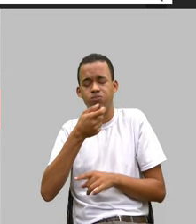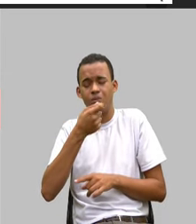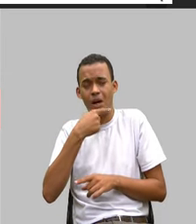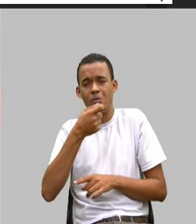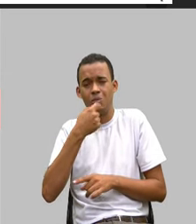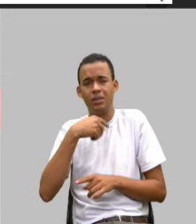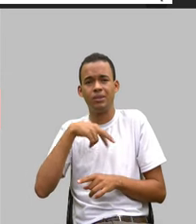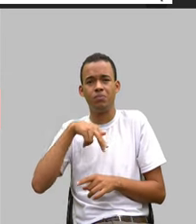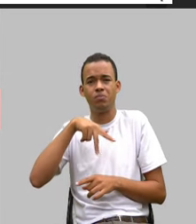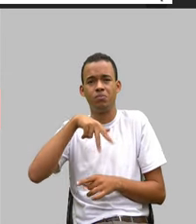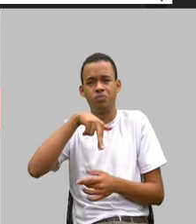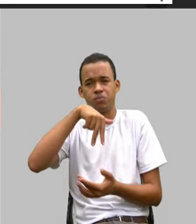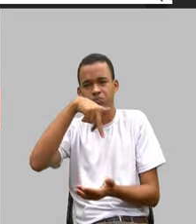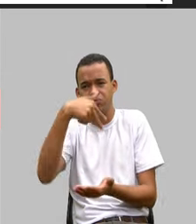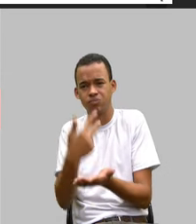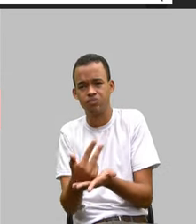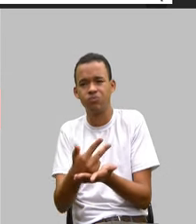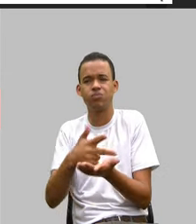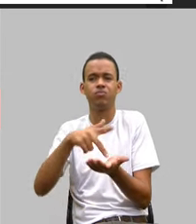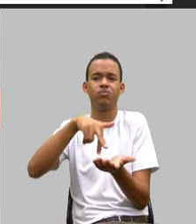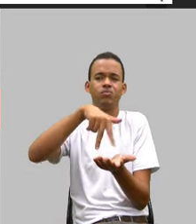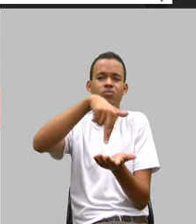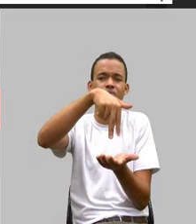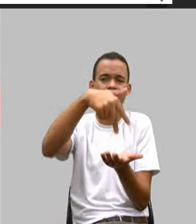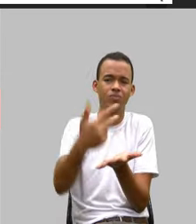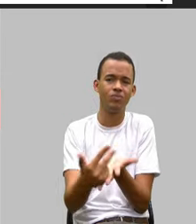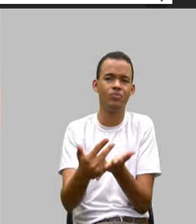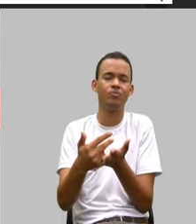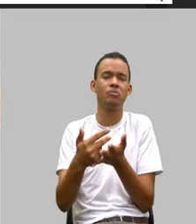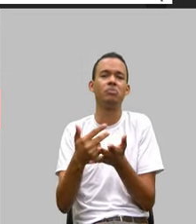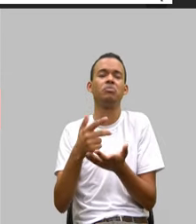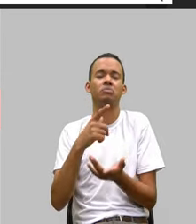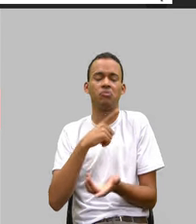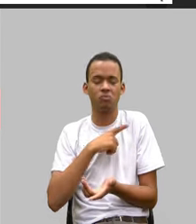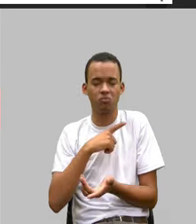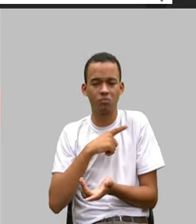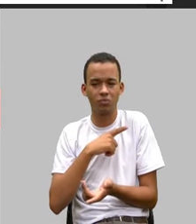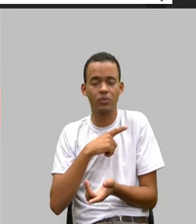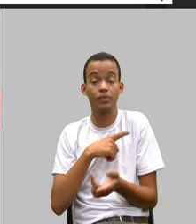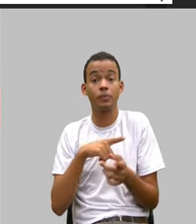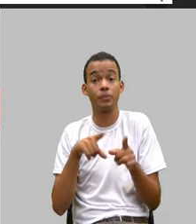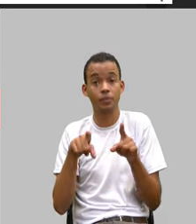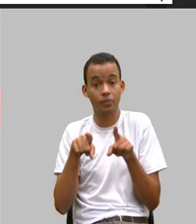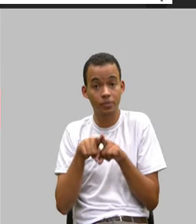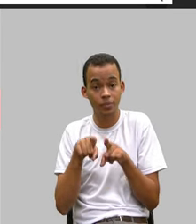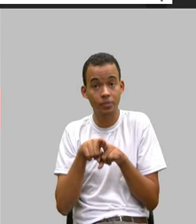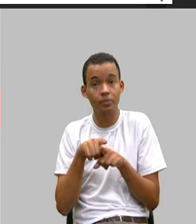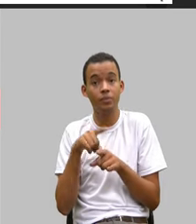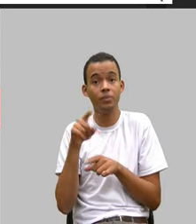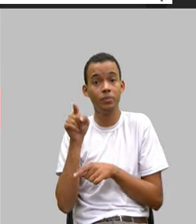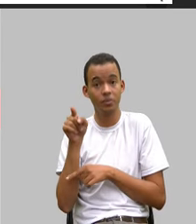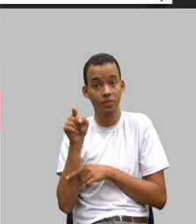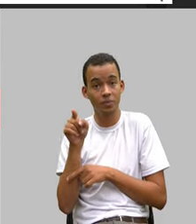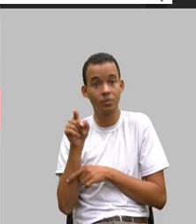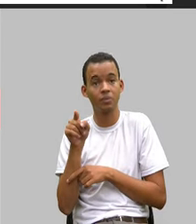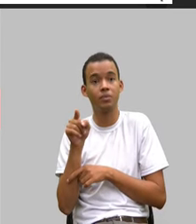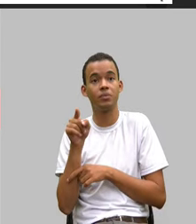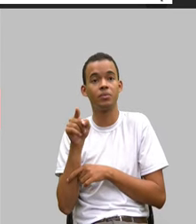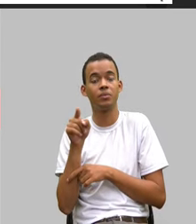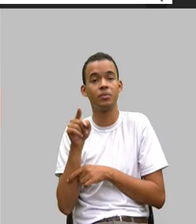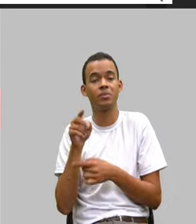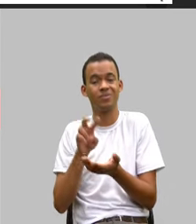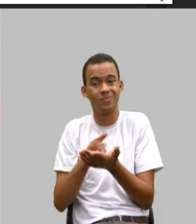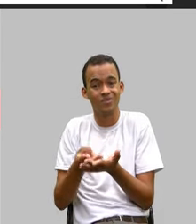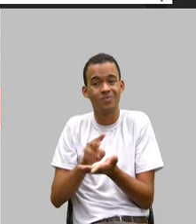caindo em qualquer lugar e aí além dele estar dele ter convulsão o